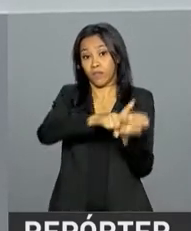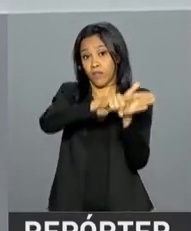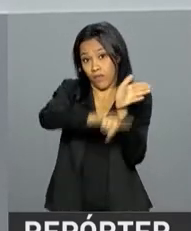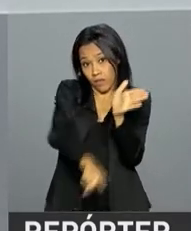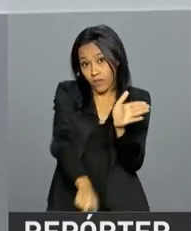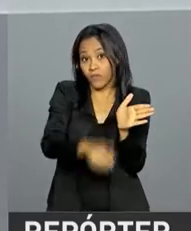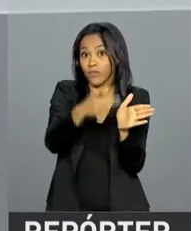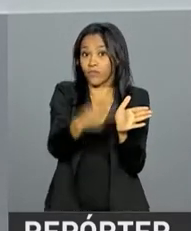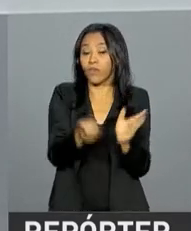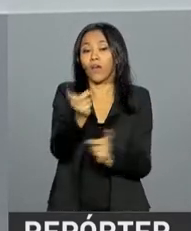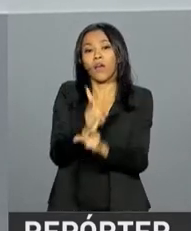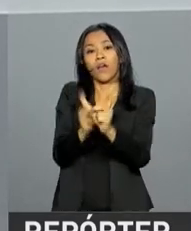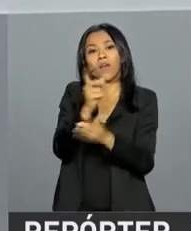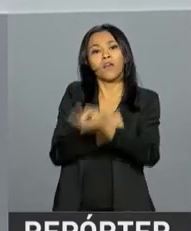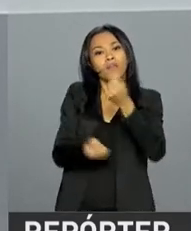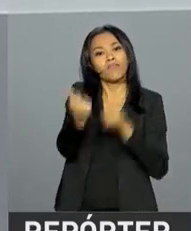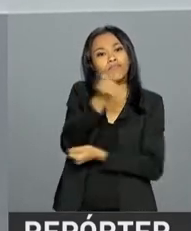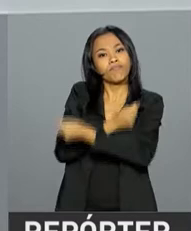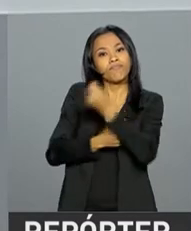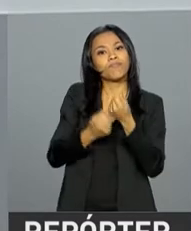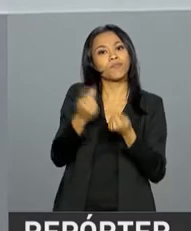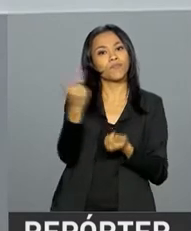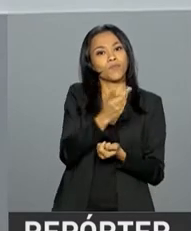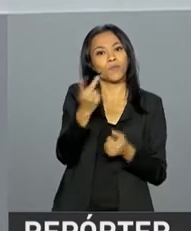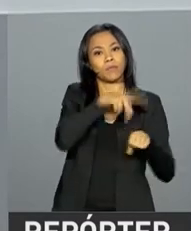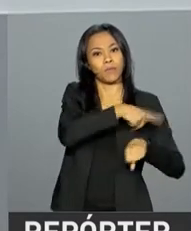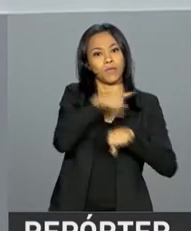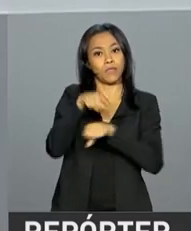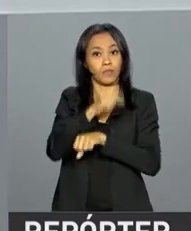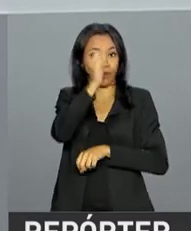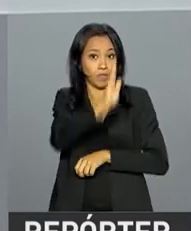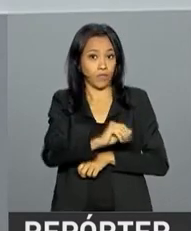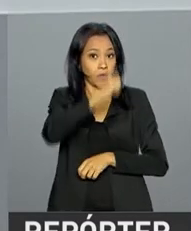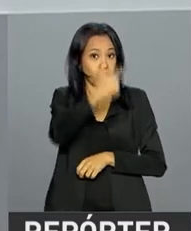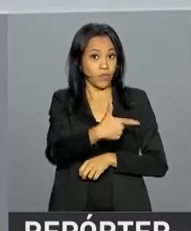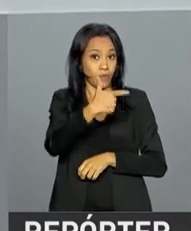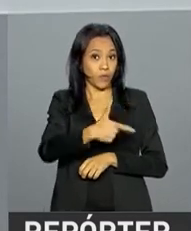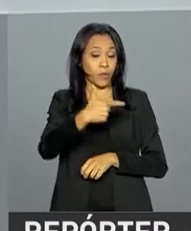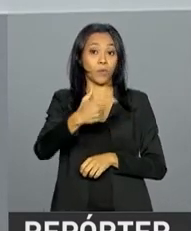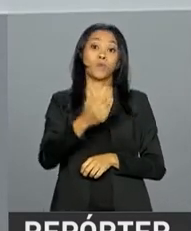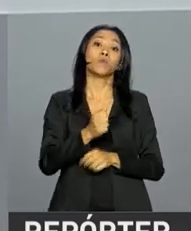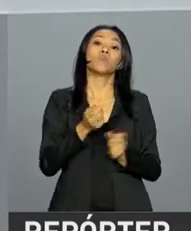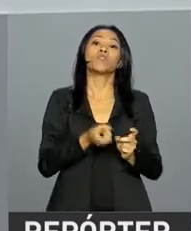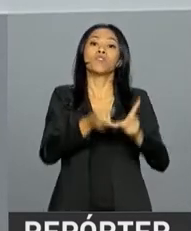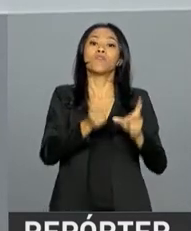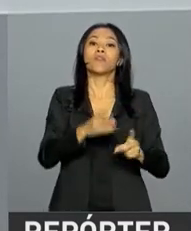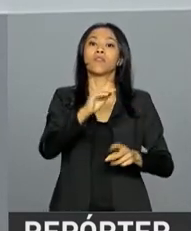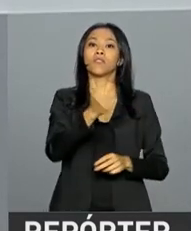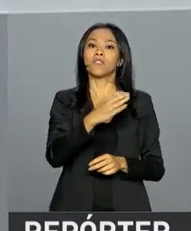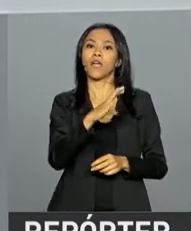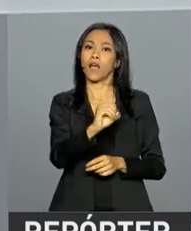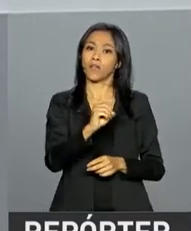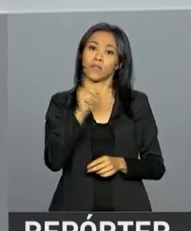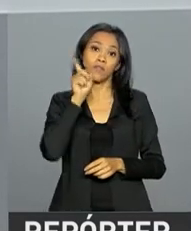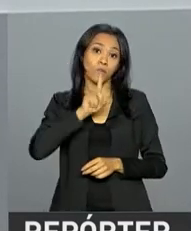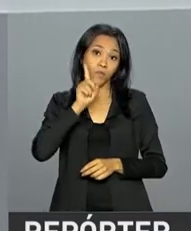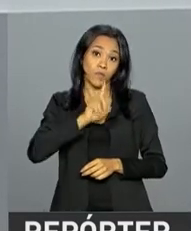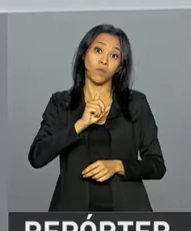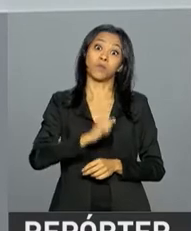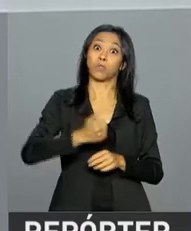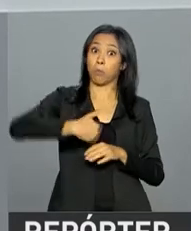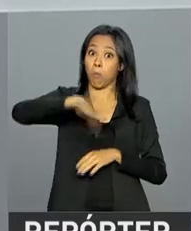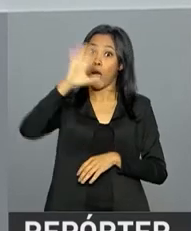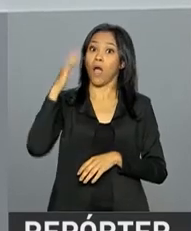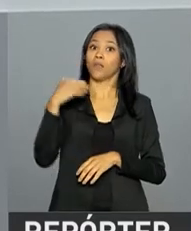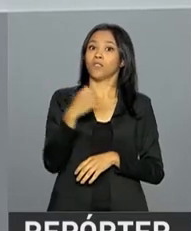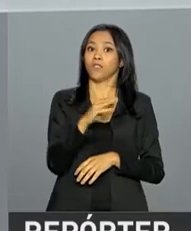nos investimentos entre os dois países. O Brasil é o segundo maior exportador de aço para os Estados Unidos e um dos maiores de alumínio. A